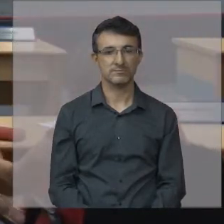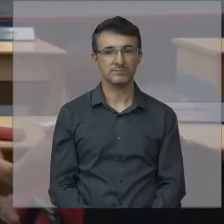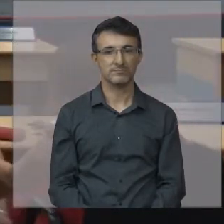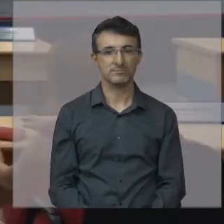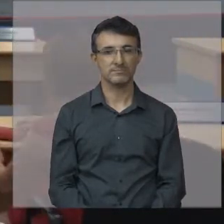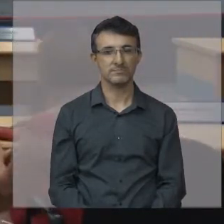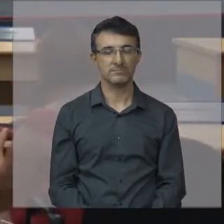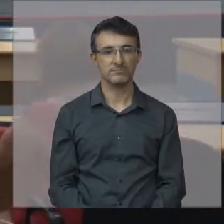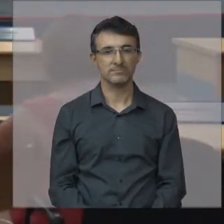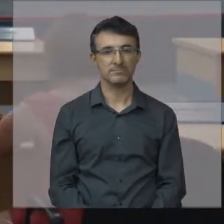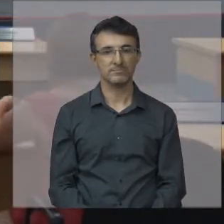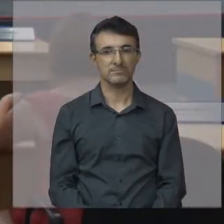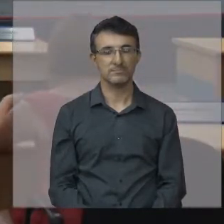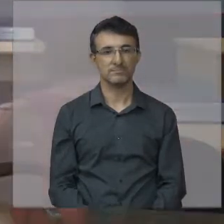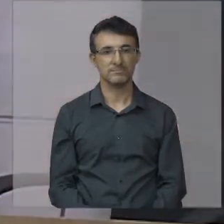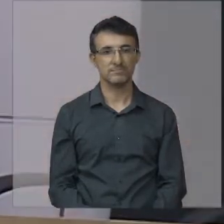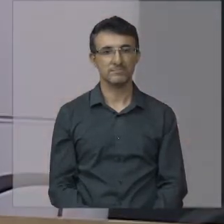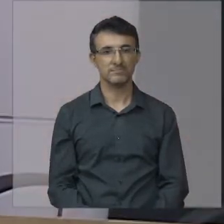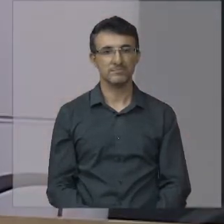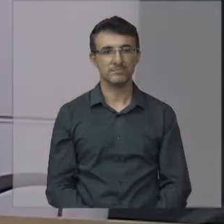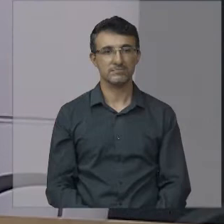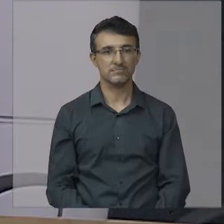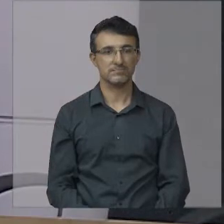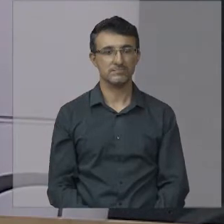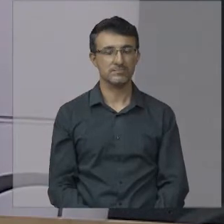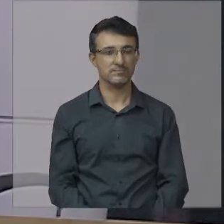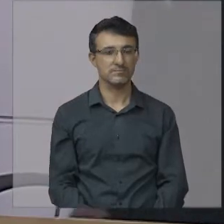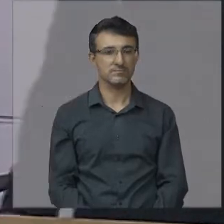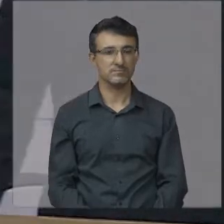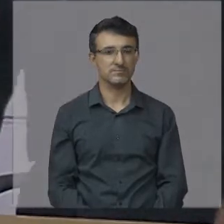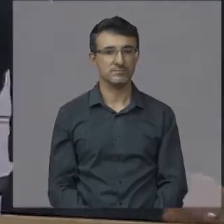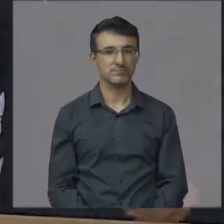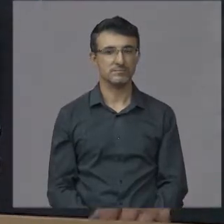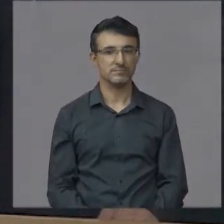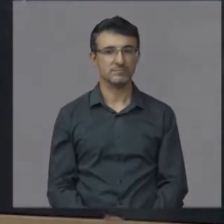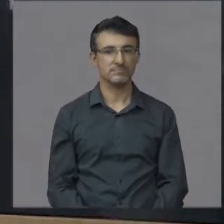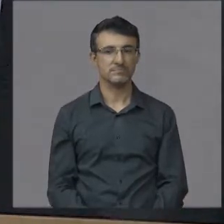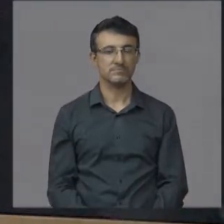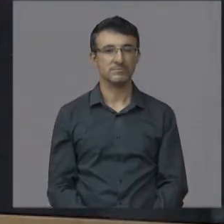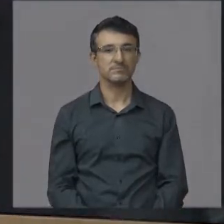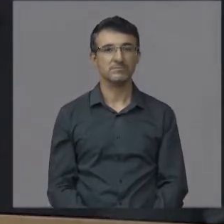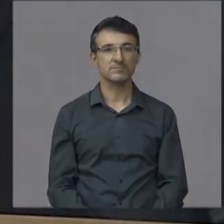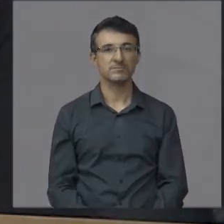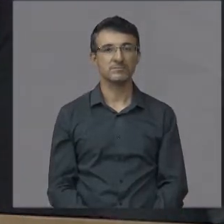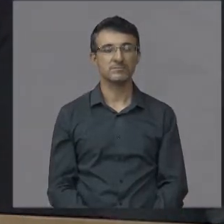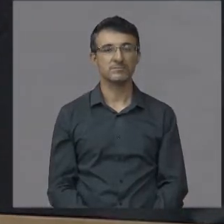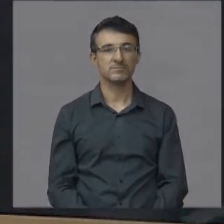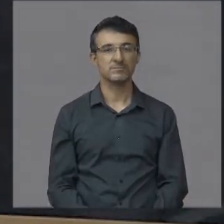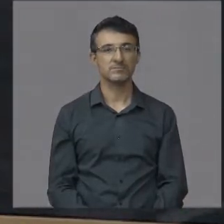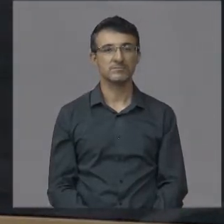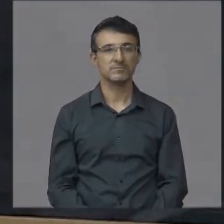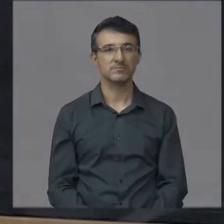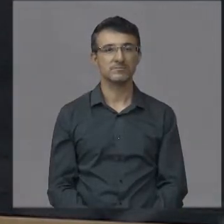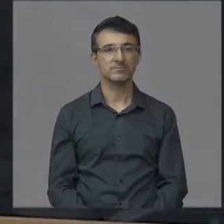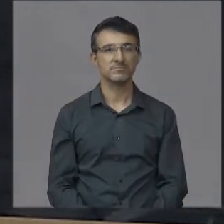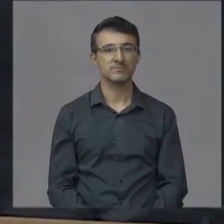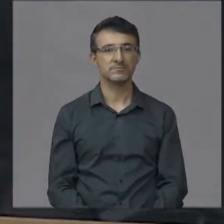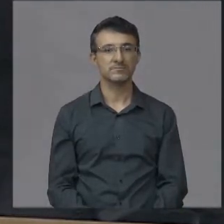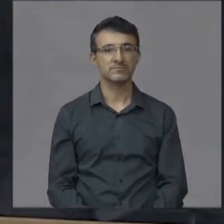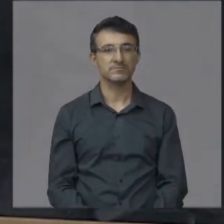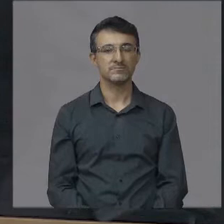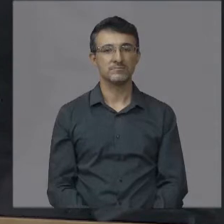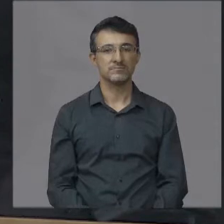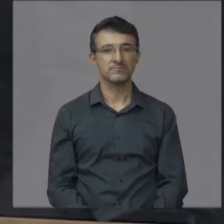Registro o número de votos de cada candidato. Registro que o resultado da apuração. Você vai declarar ele eleito presidente. Resultado